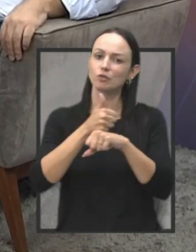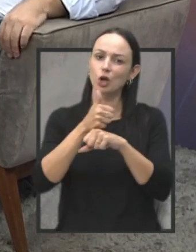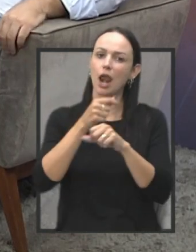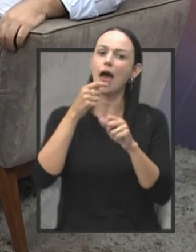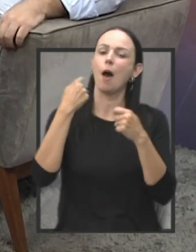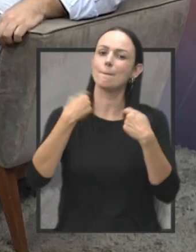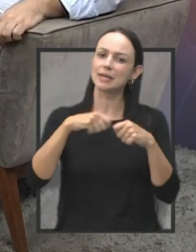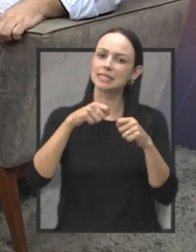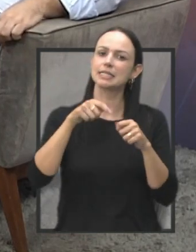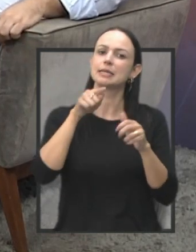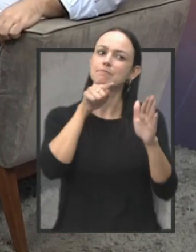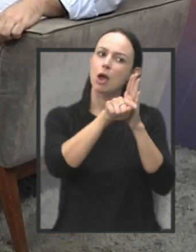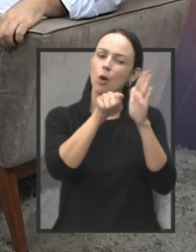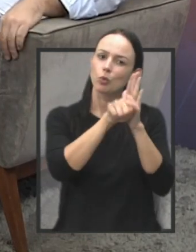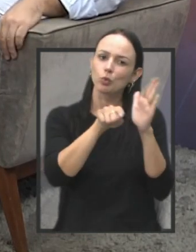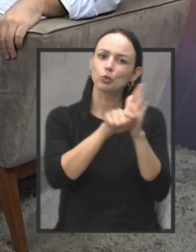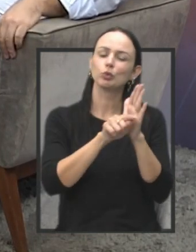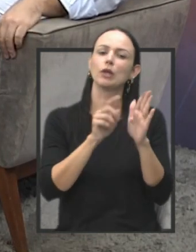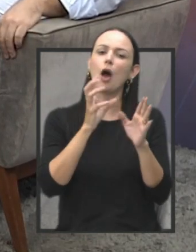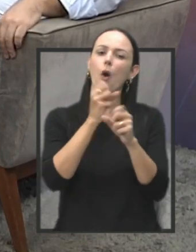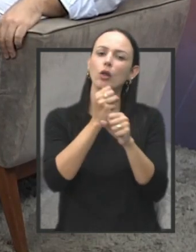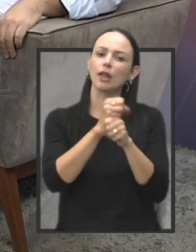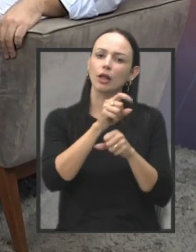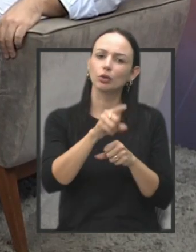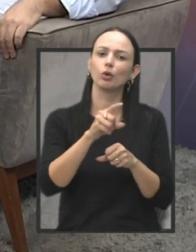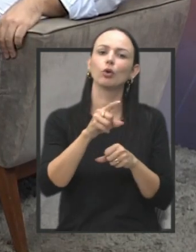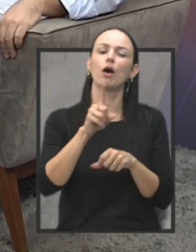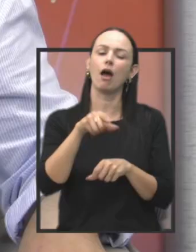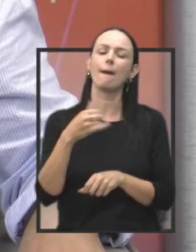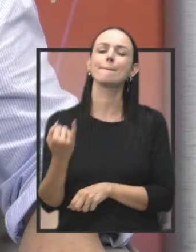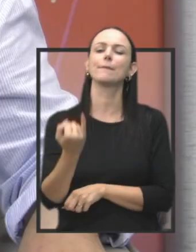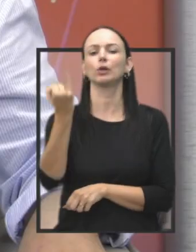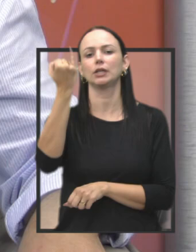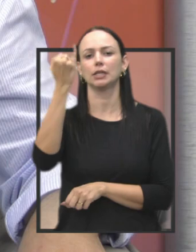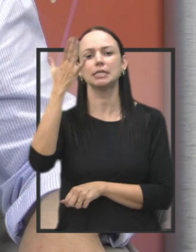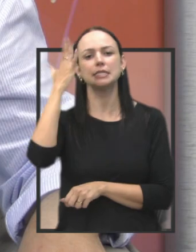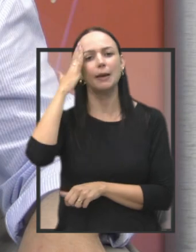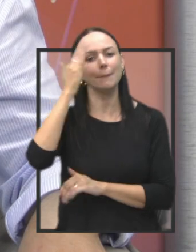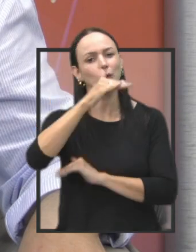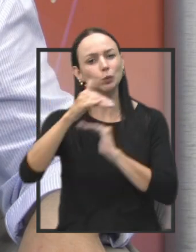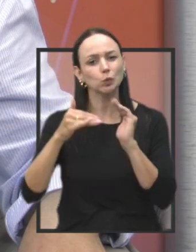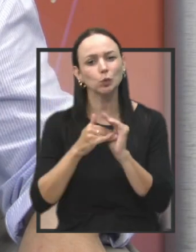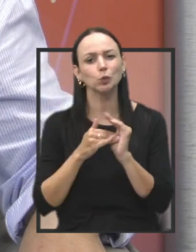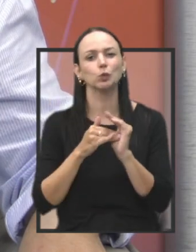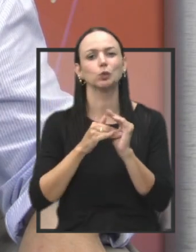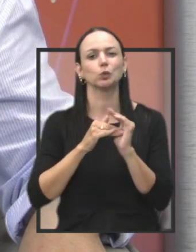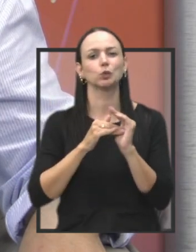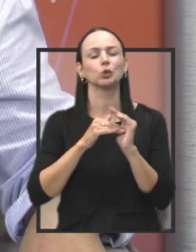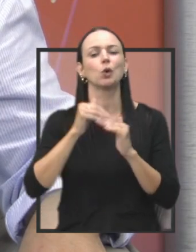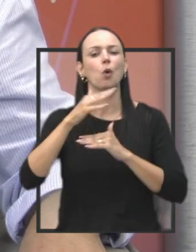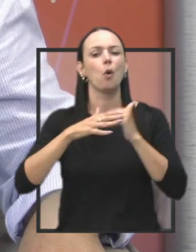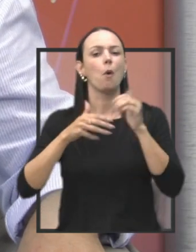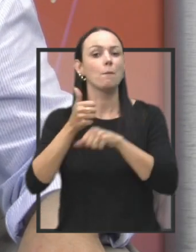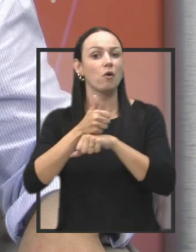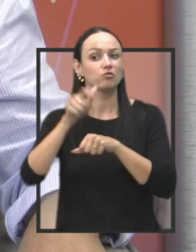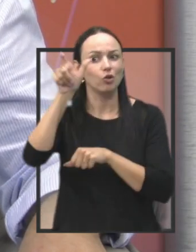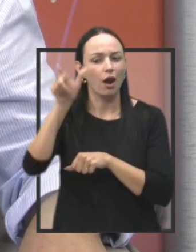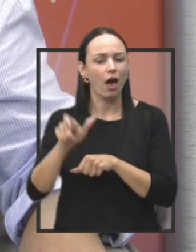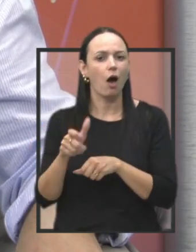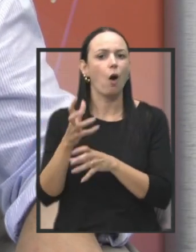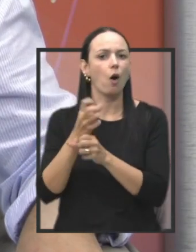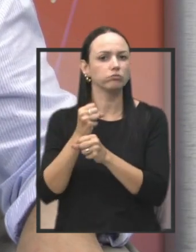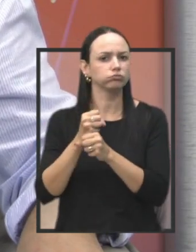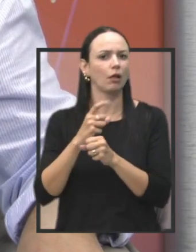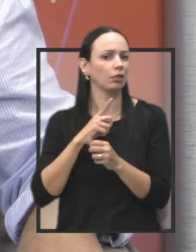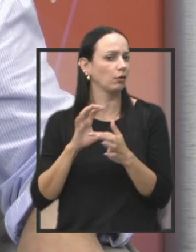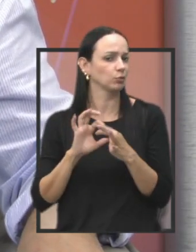as dúvidas. Exatamente, né? Eu acho que isso é fundamental e os profissionais da contabilidade, tudo estão à